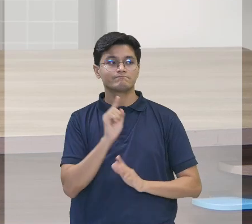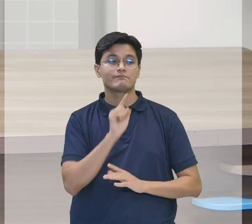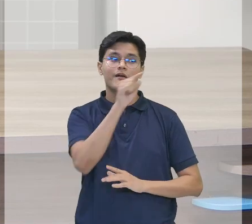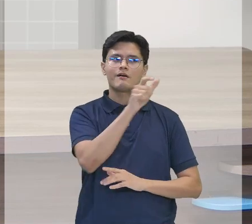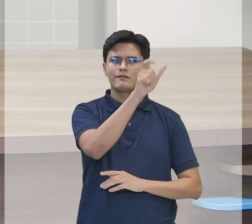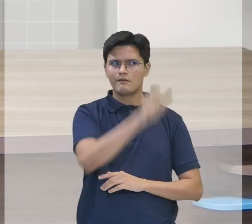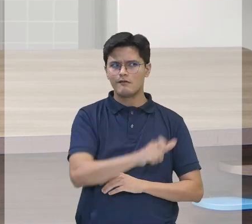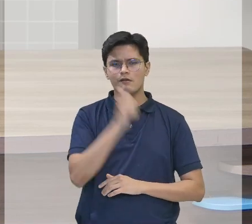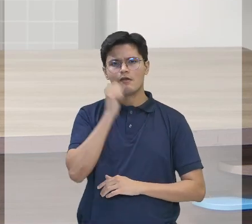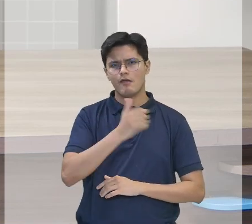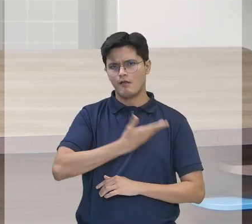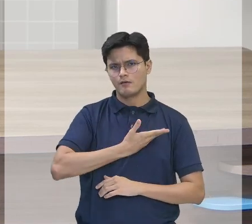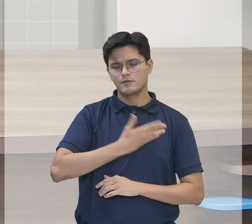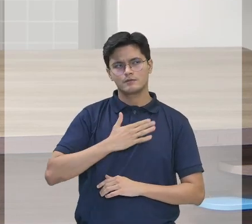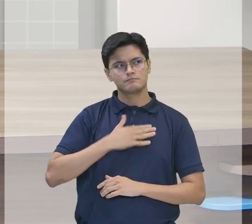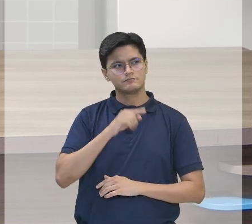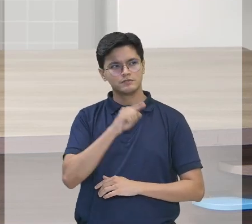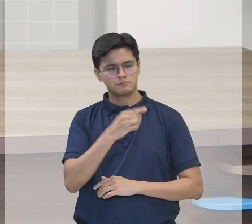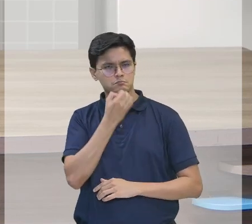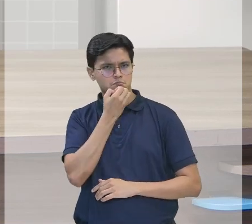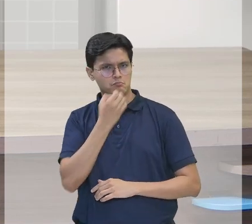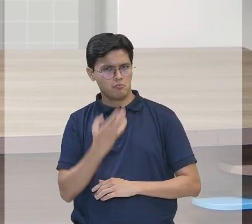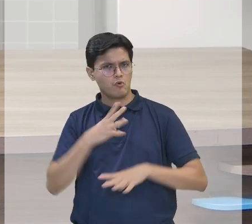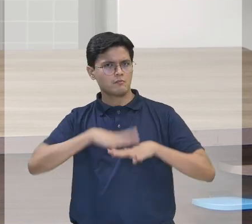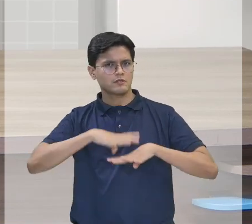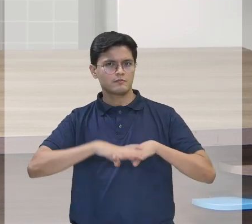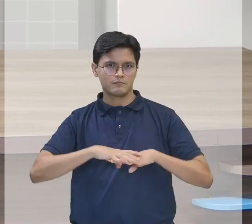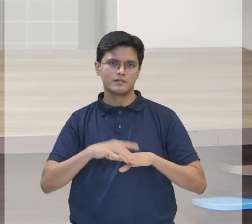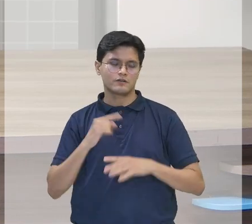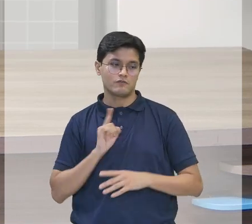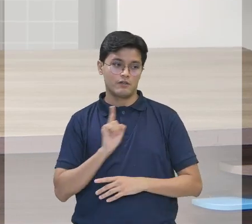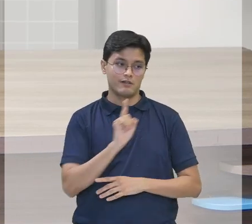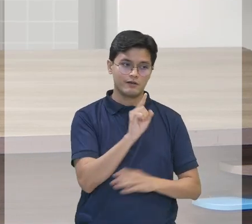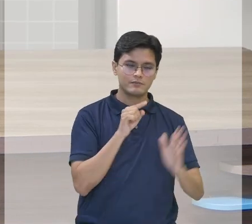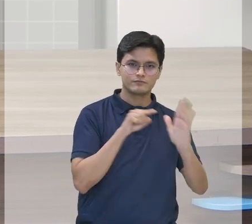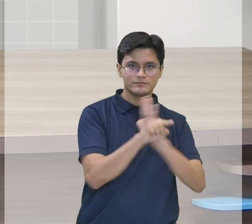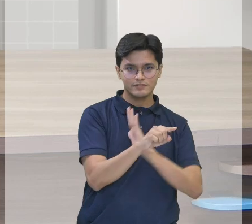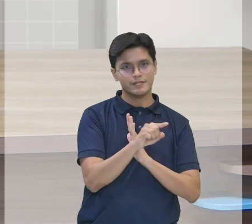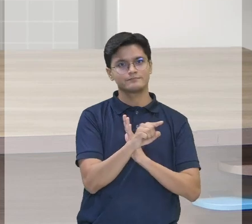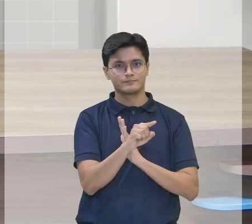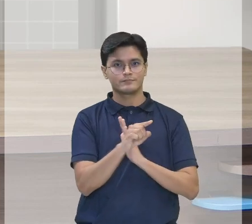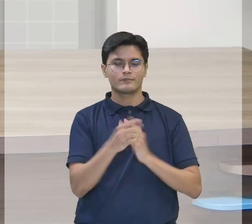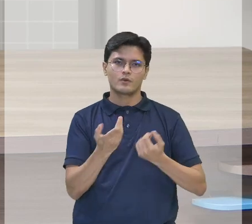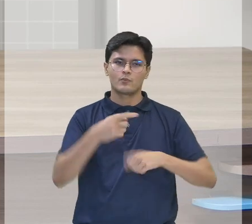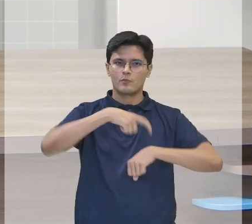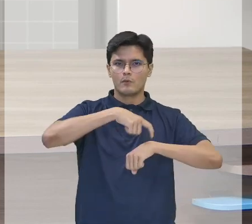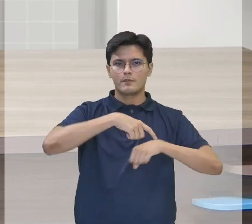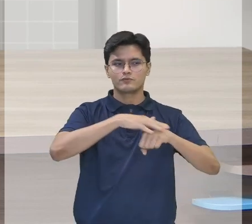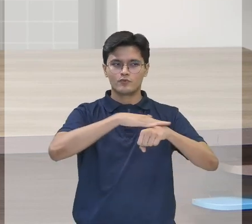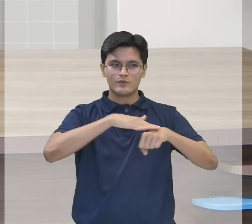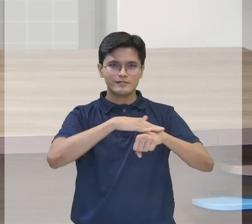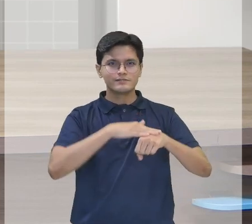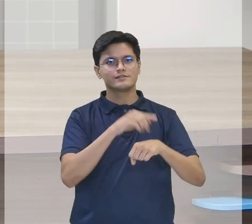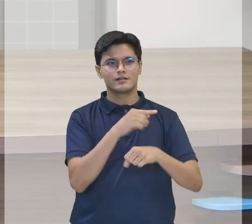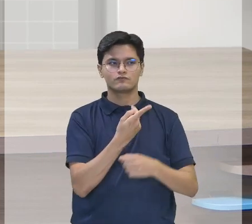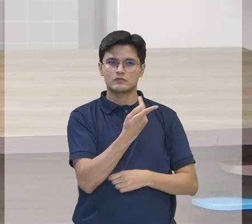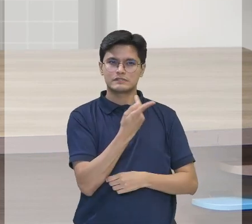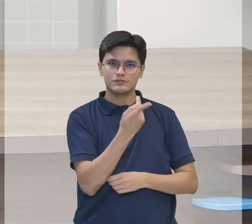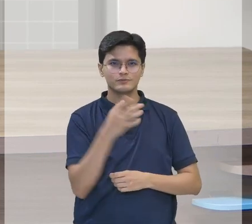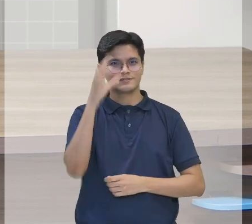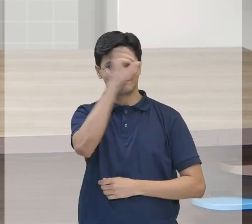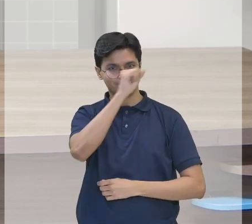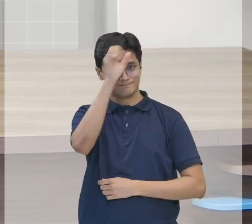lá perguntar dela, porque quando ela conversa comigo, eu aprendo. Então, vocês percebem que nesses momentos e